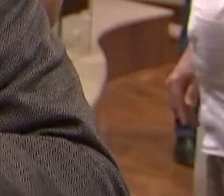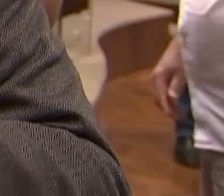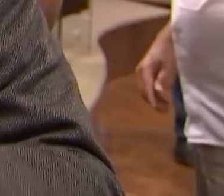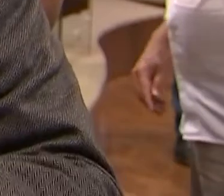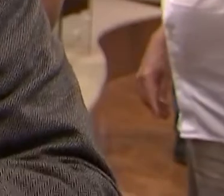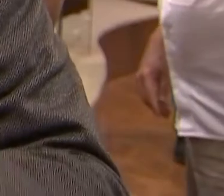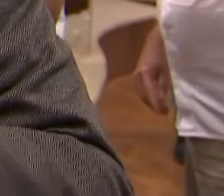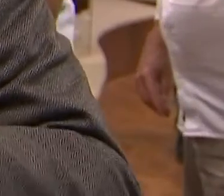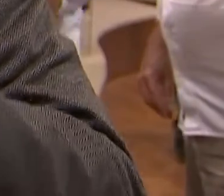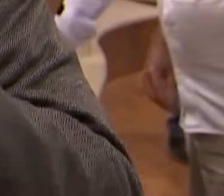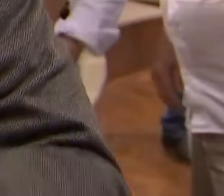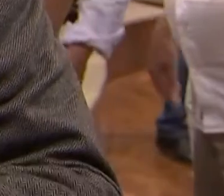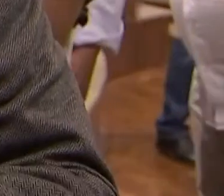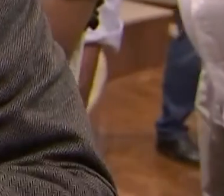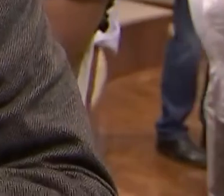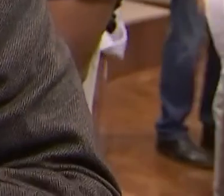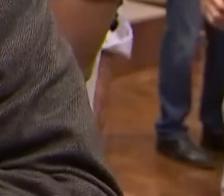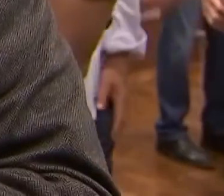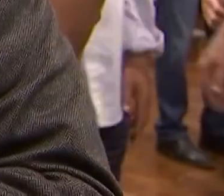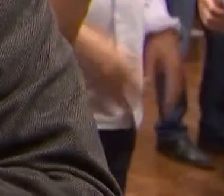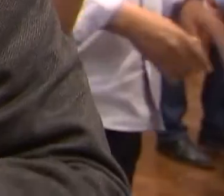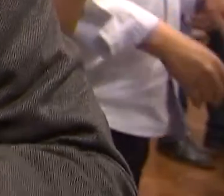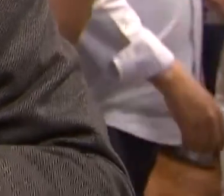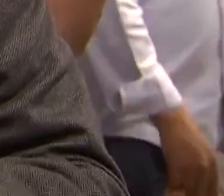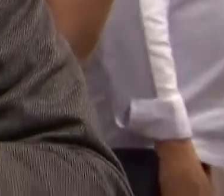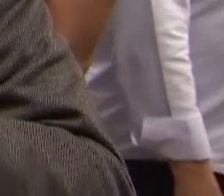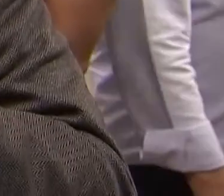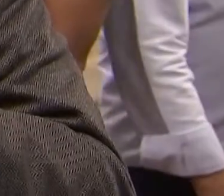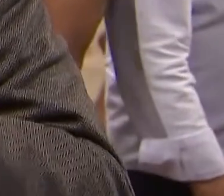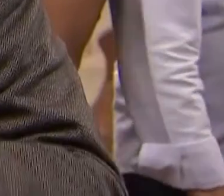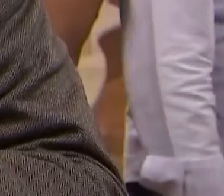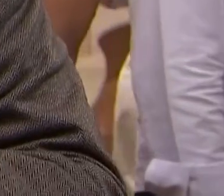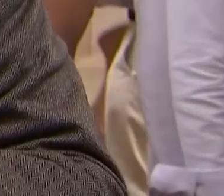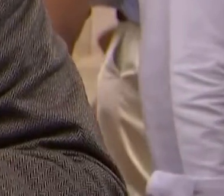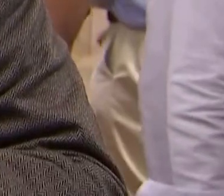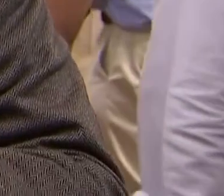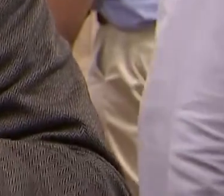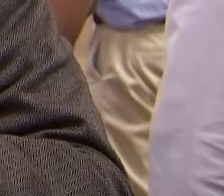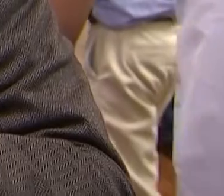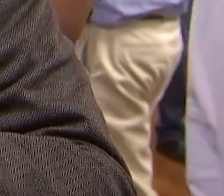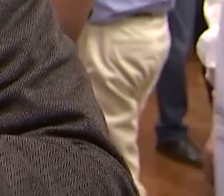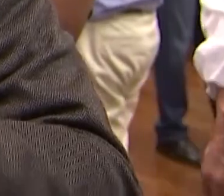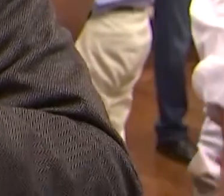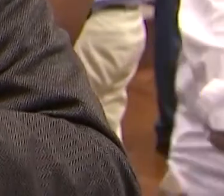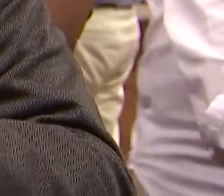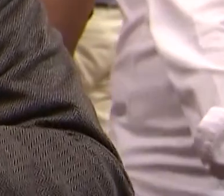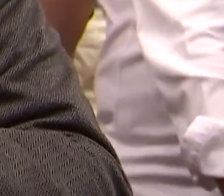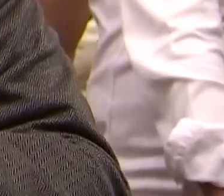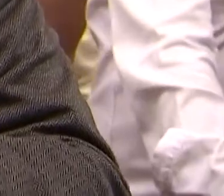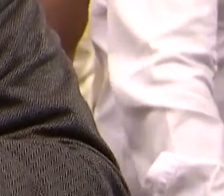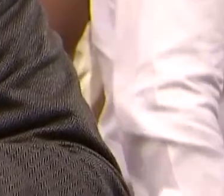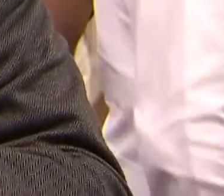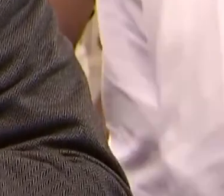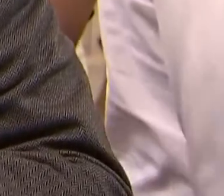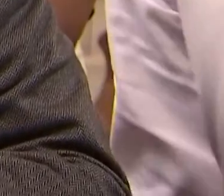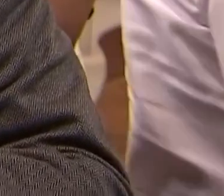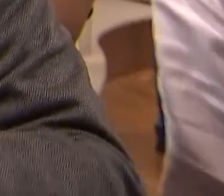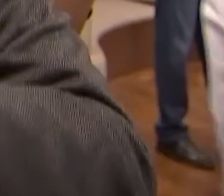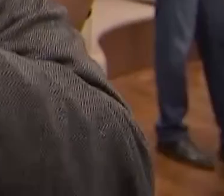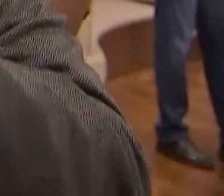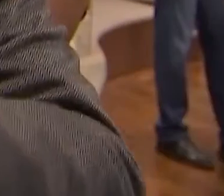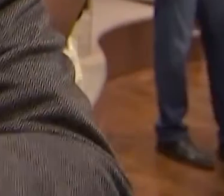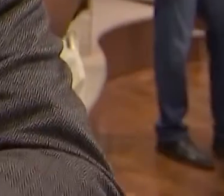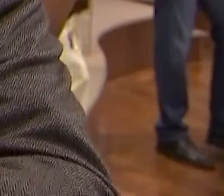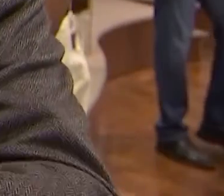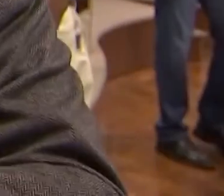estamos no final de ano, nós estamos num pós-Covid, não pode ser uma questão autoritária. Eu acho que tem que ter a instrução do amarelinho,